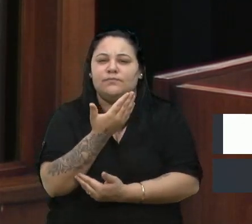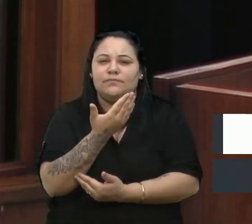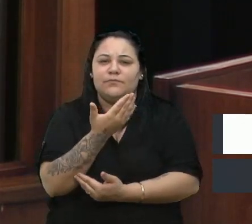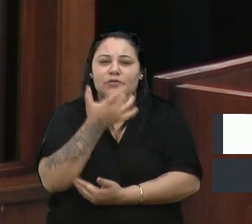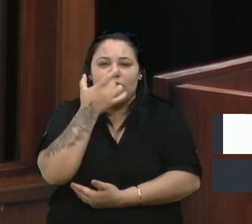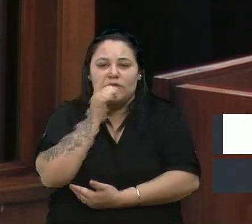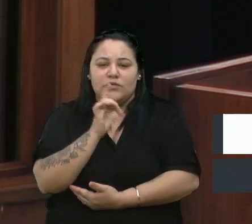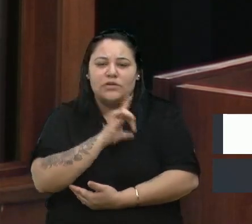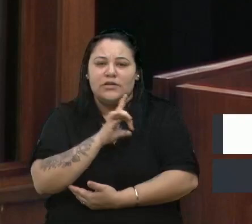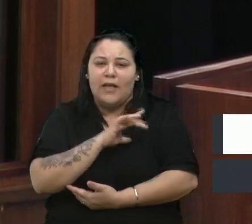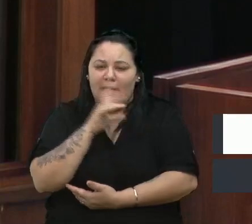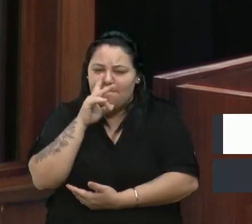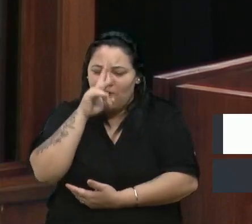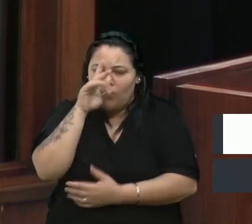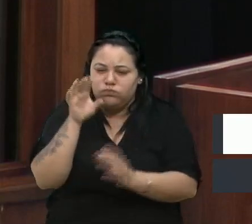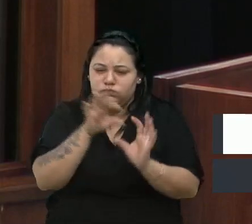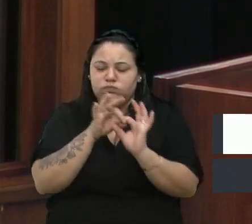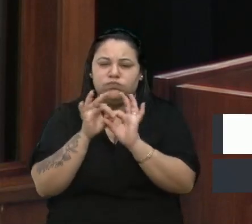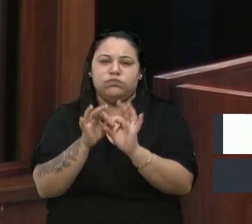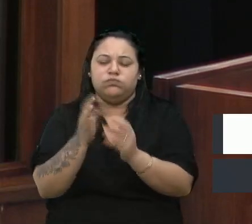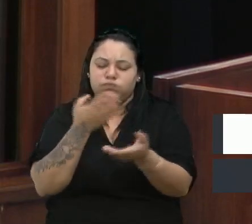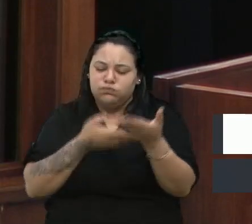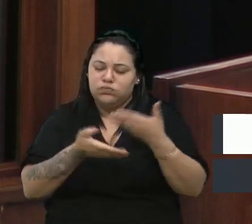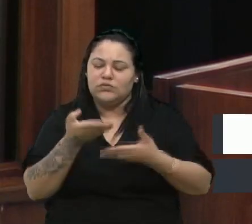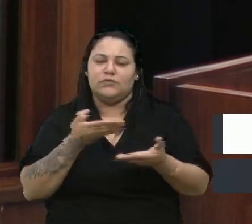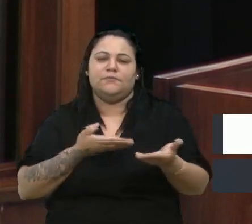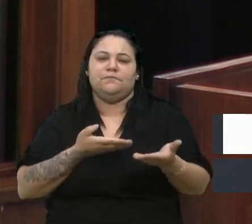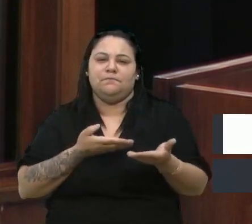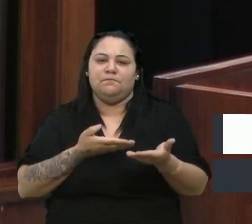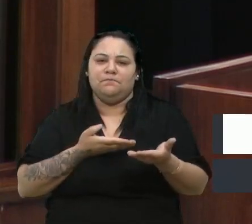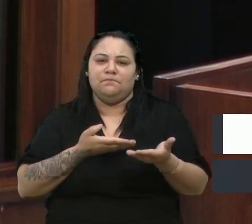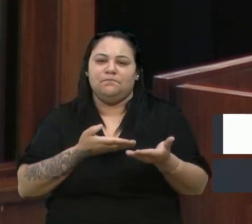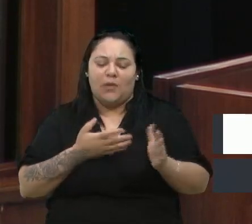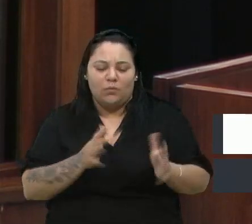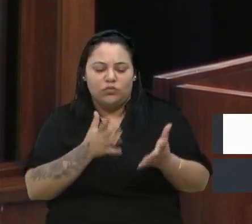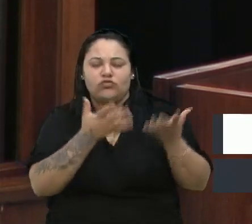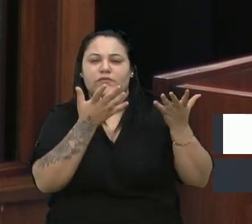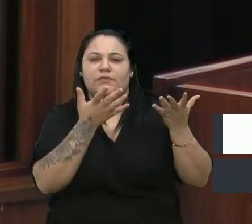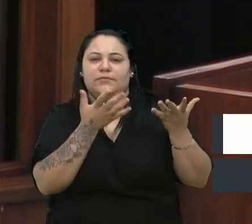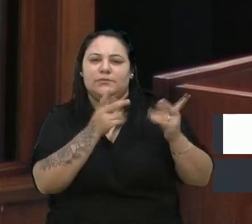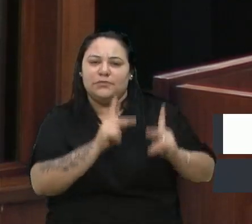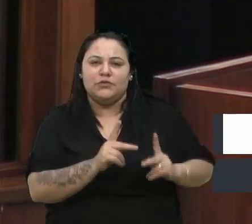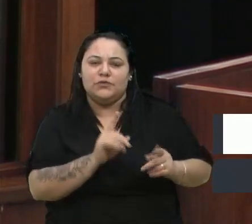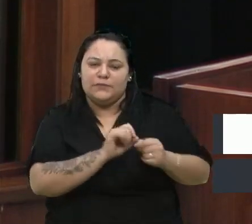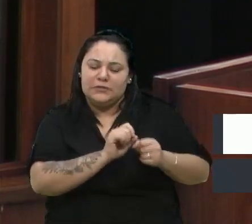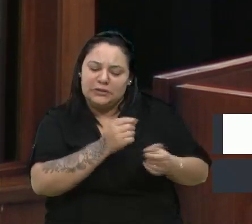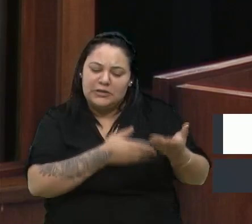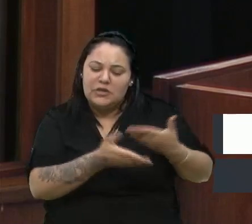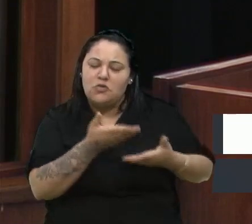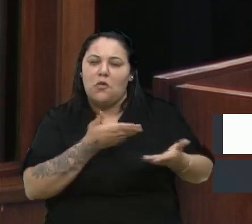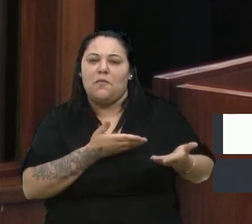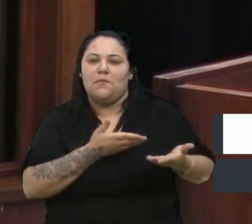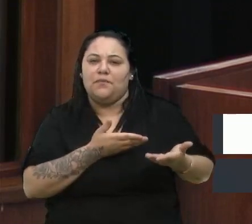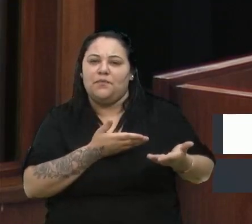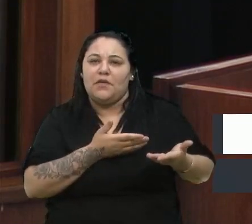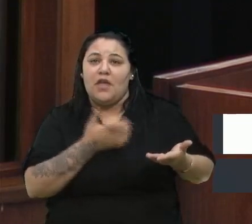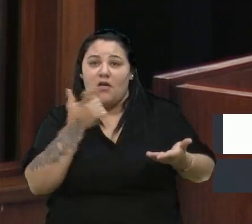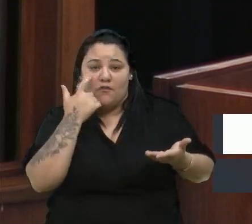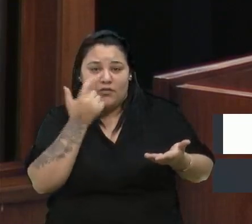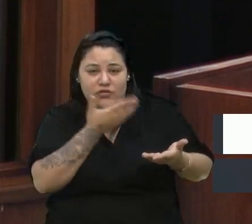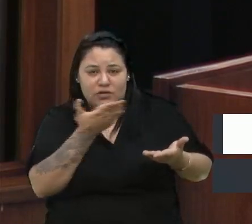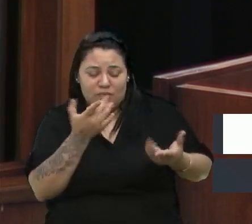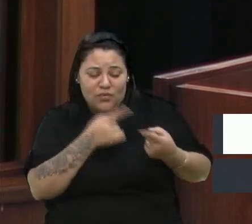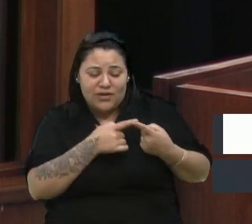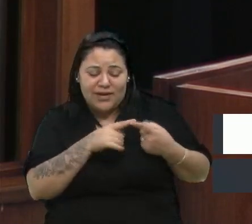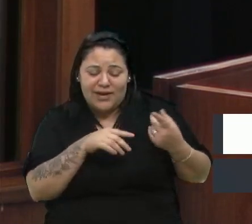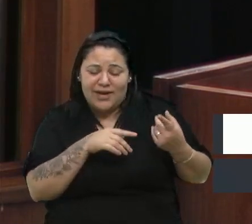poder ganhar força relacional. E é isso que a gente enxerga aqui. Eu enxergo, eu me sinto constrangido quando